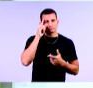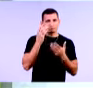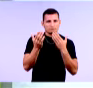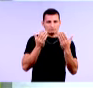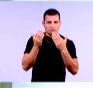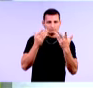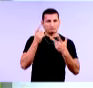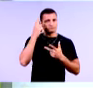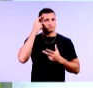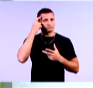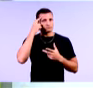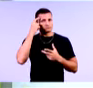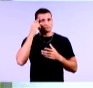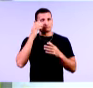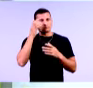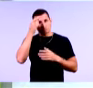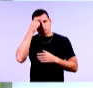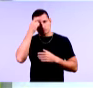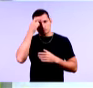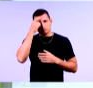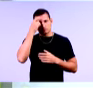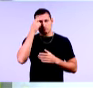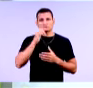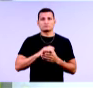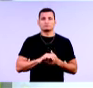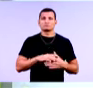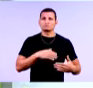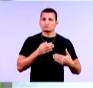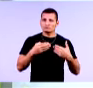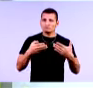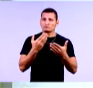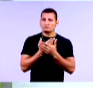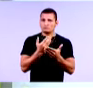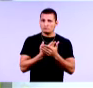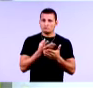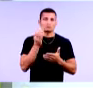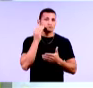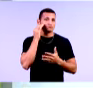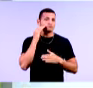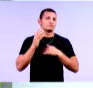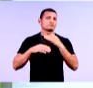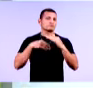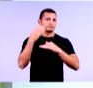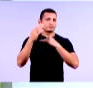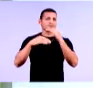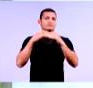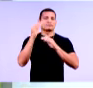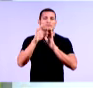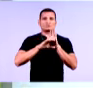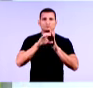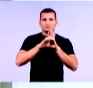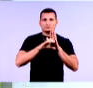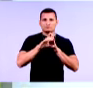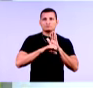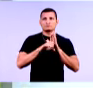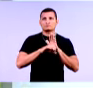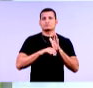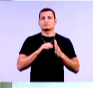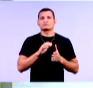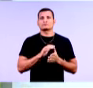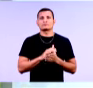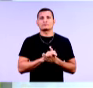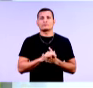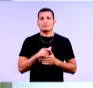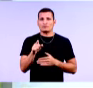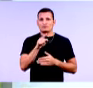nosso consciente. E ao longo das aulas a gente vai tentar crescer esses conceitos, esse modelo, esse paradigma,